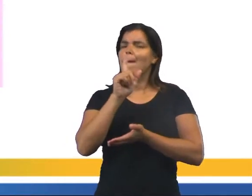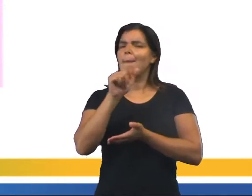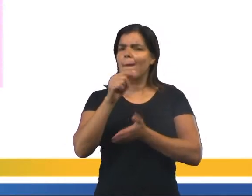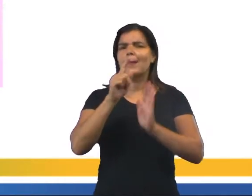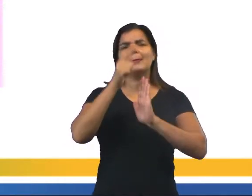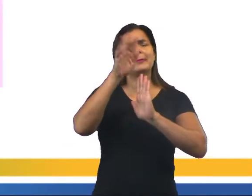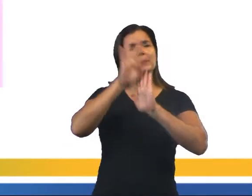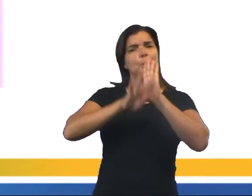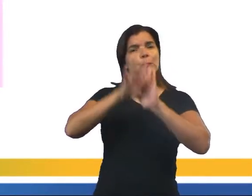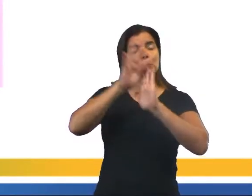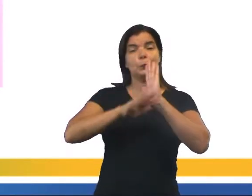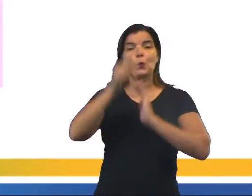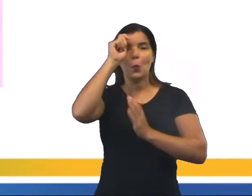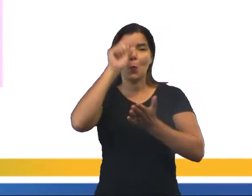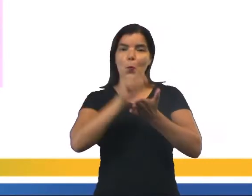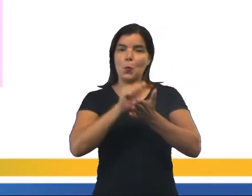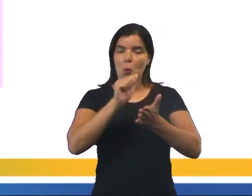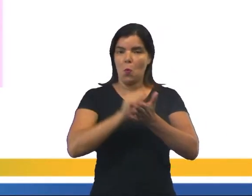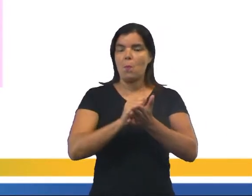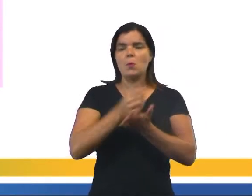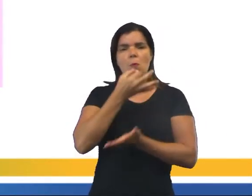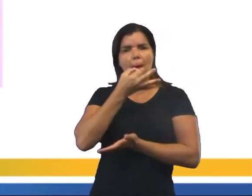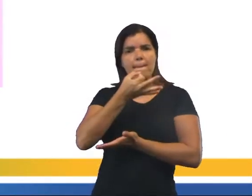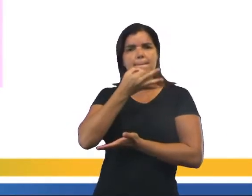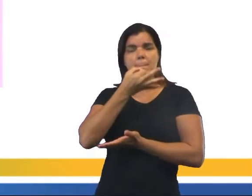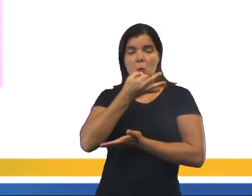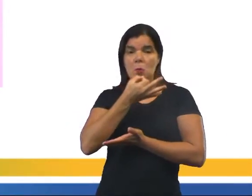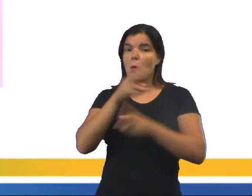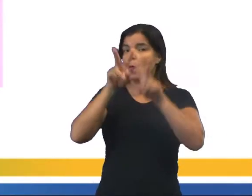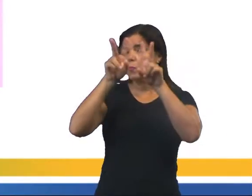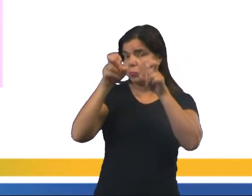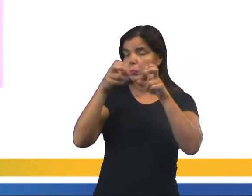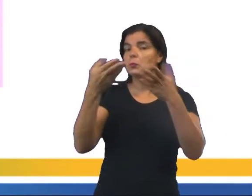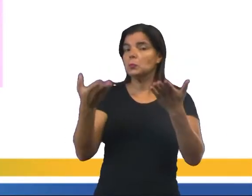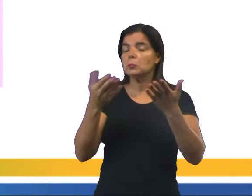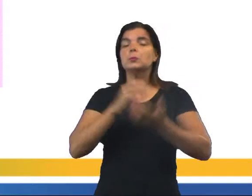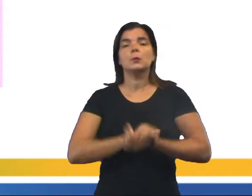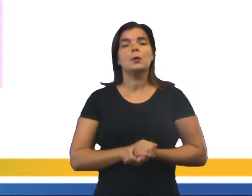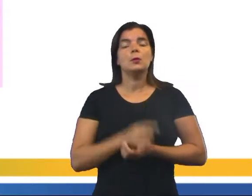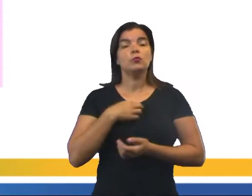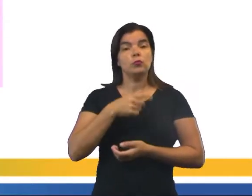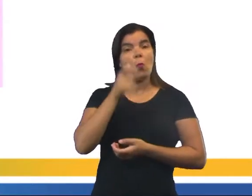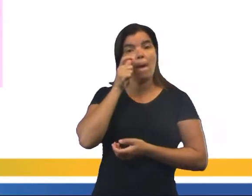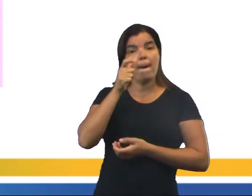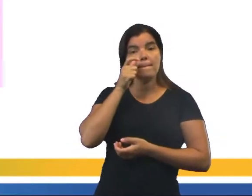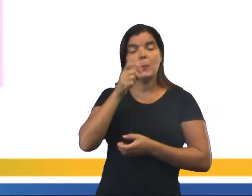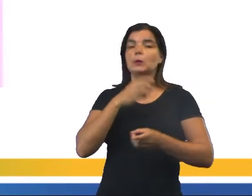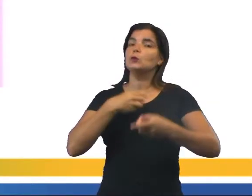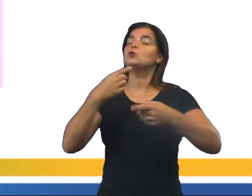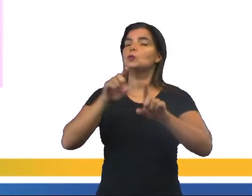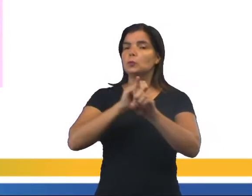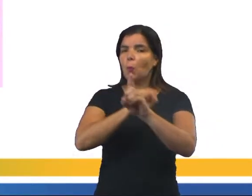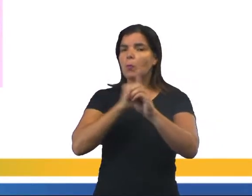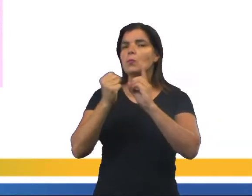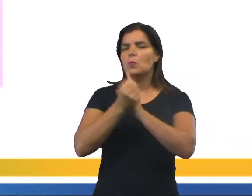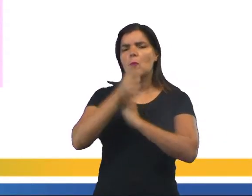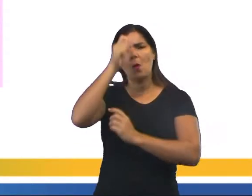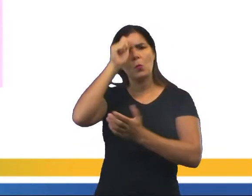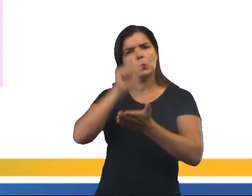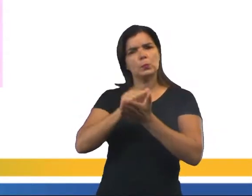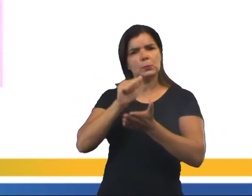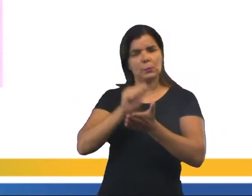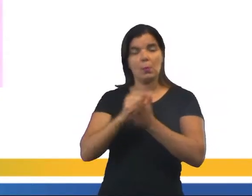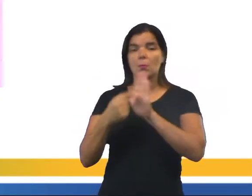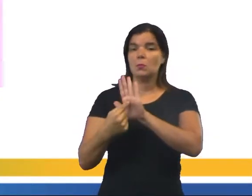um texto onde o autor expõe seu posicionamento sobre um determinado tema de interesse público. O escritor, além